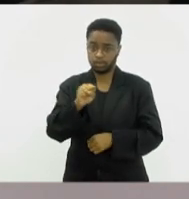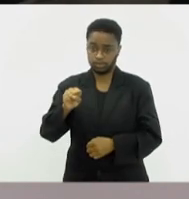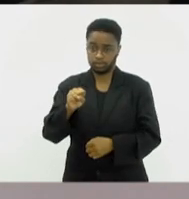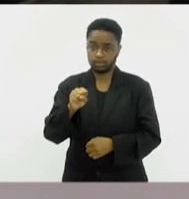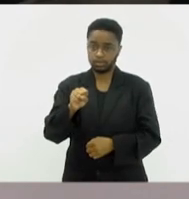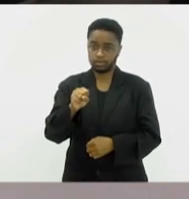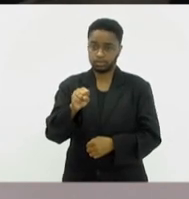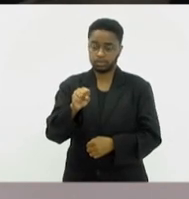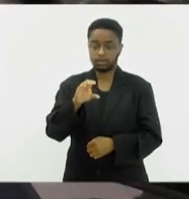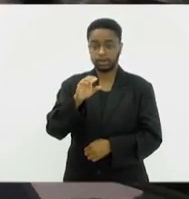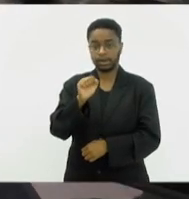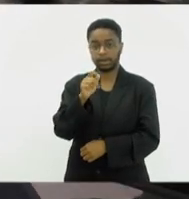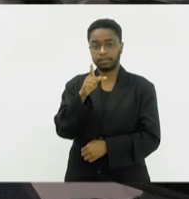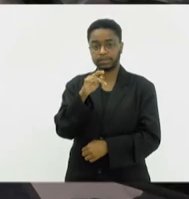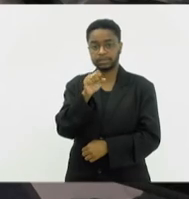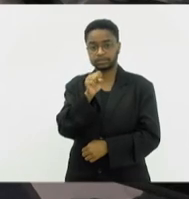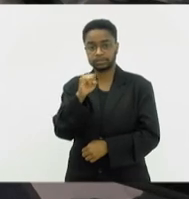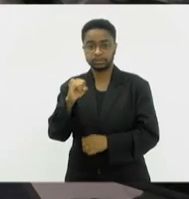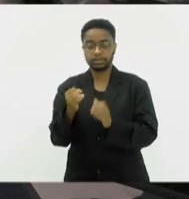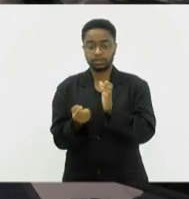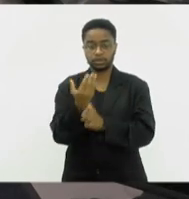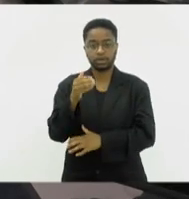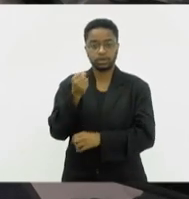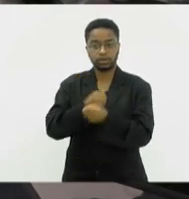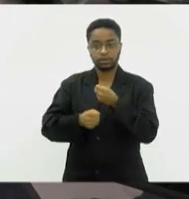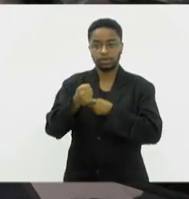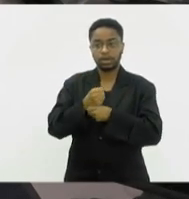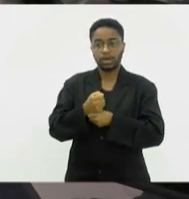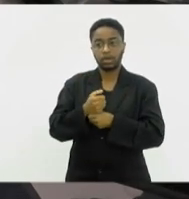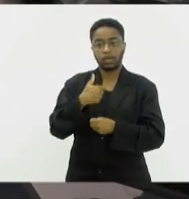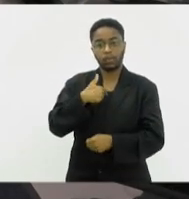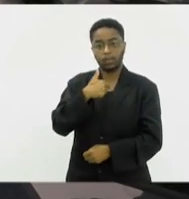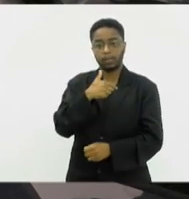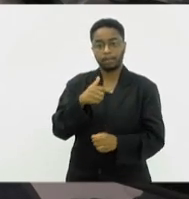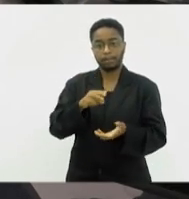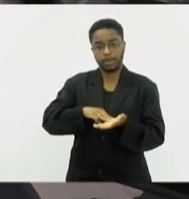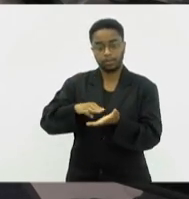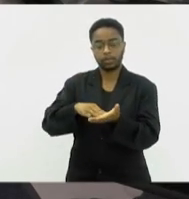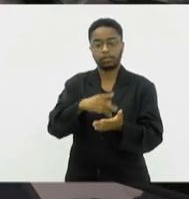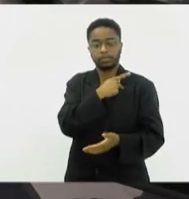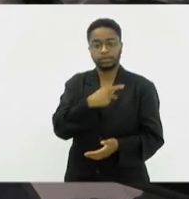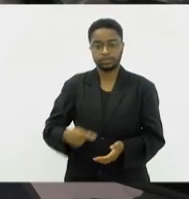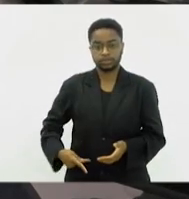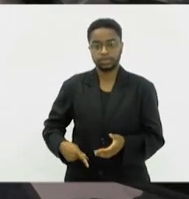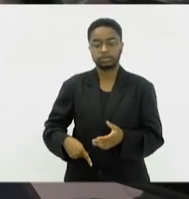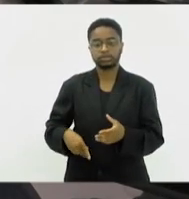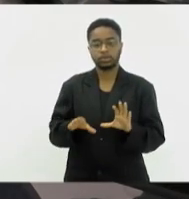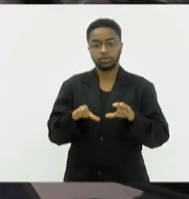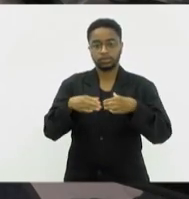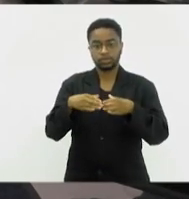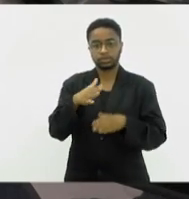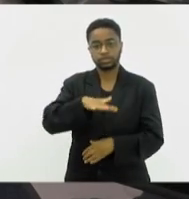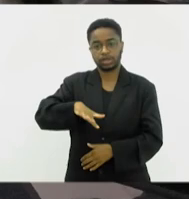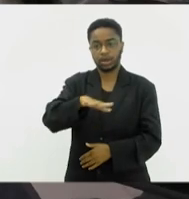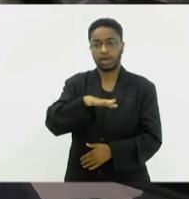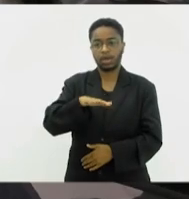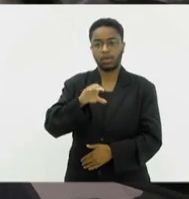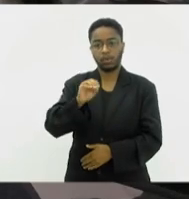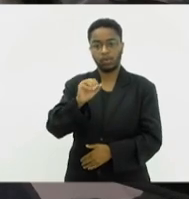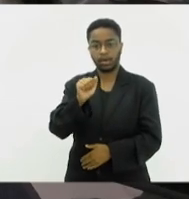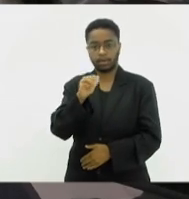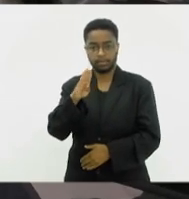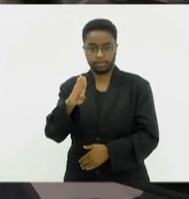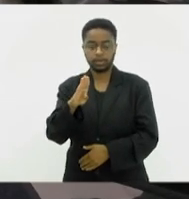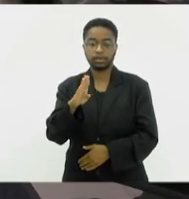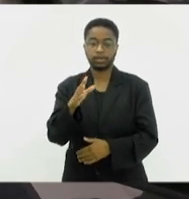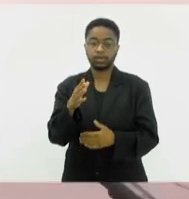ano passado. Deputada Dani, eu fui membro, presidente e secretário-geral de 4 comissões na OAB. Sim, eu conheço o currículo de vossa excelência.